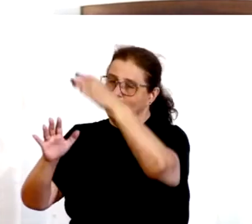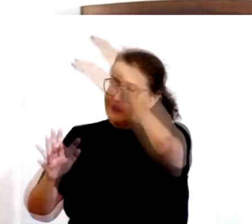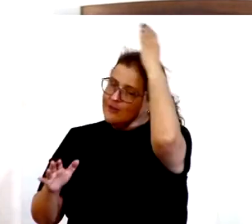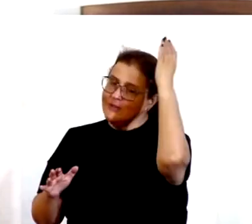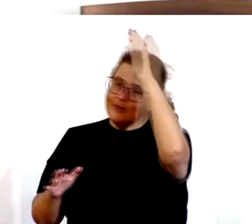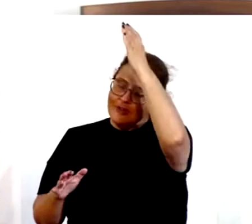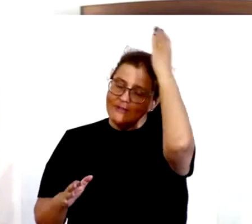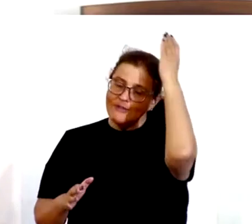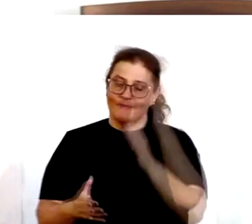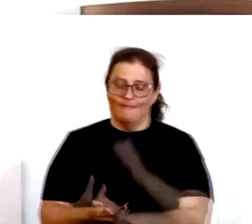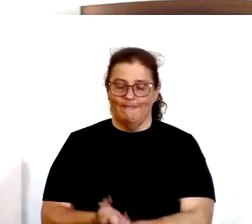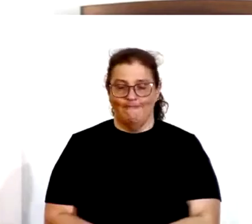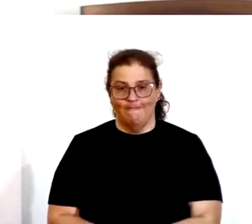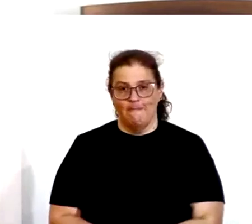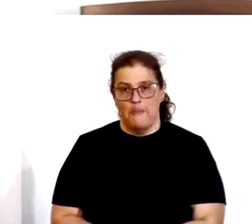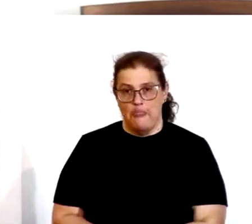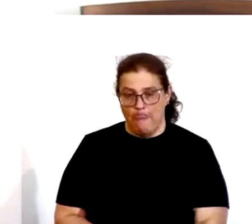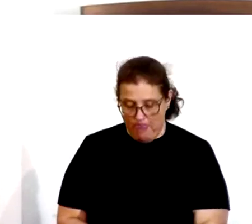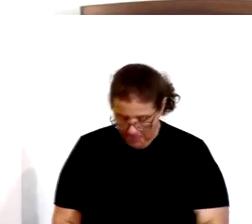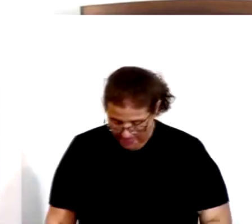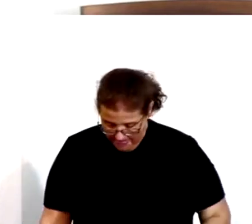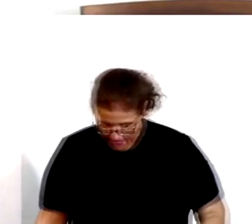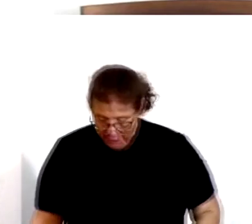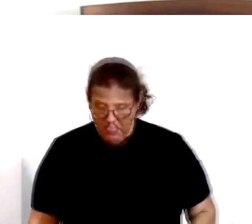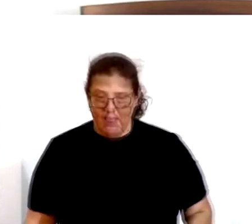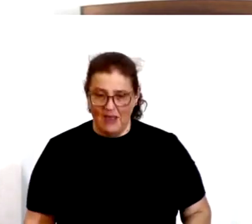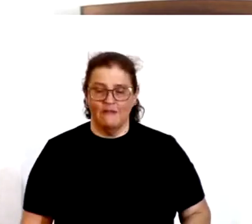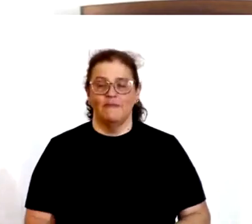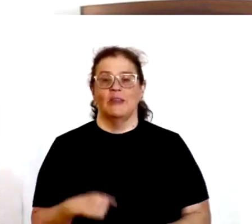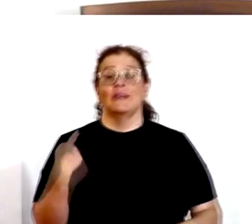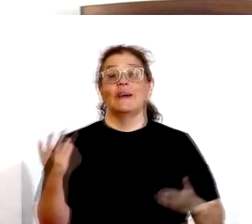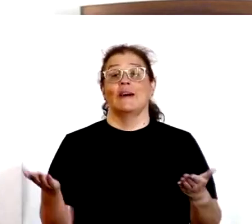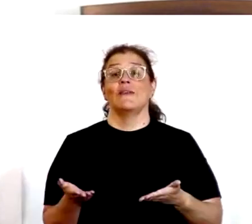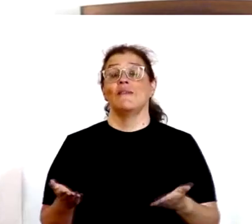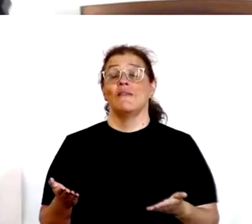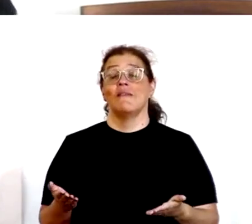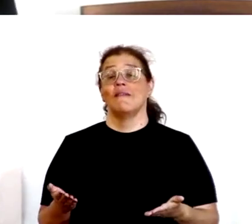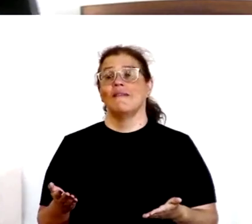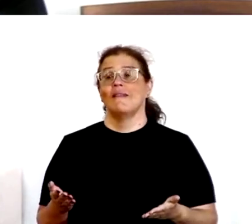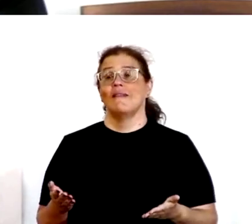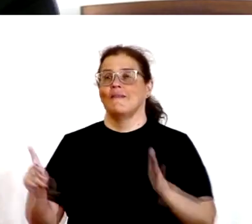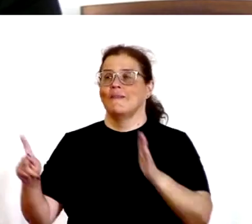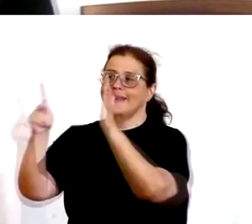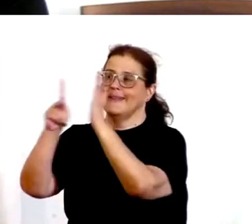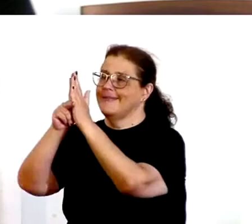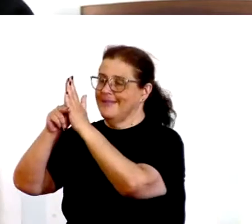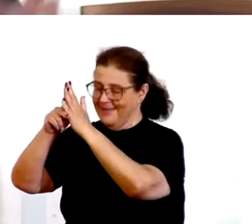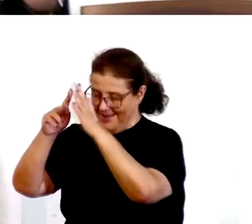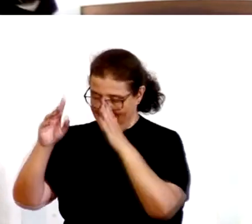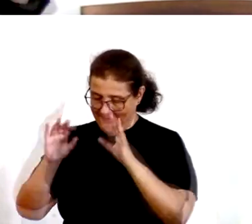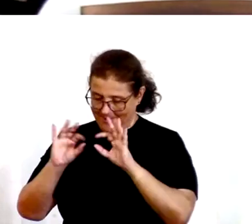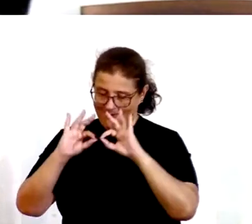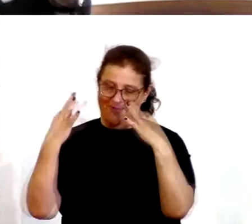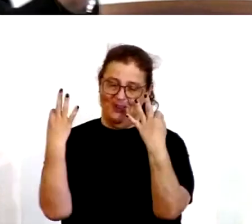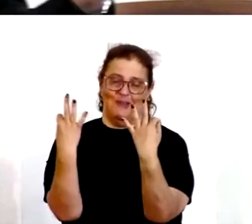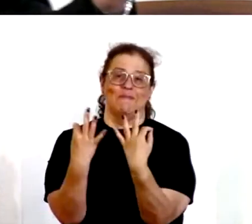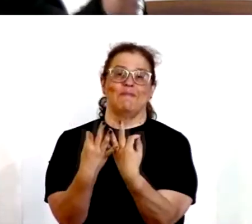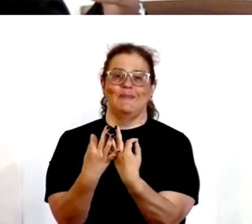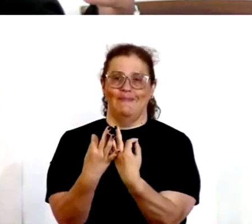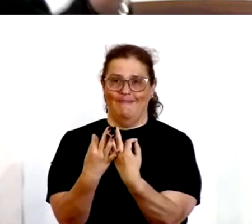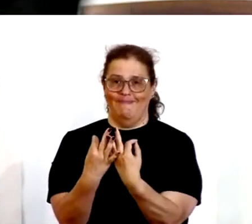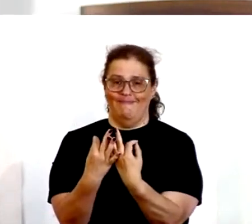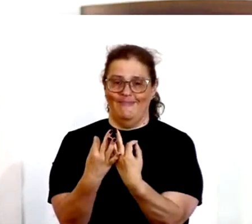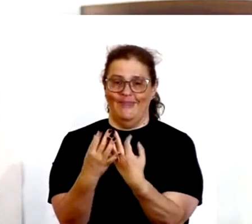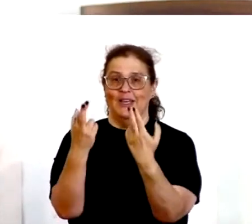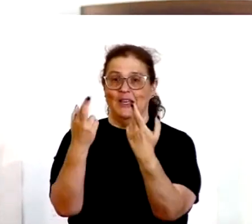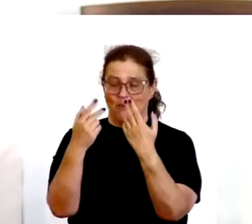Romanos capítulo 8. Terceiro, fazemos parte de um corpo. Nós somos membros de um corpo